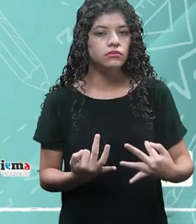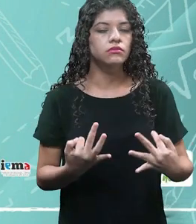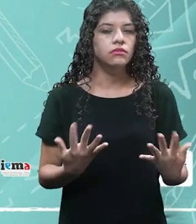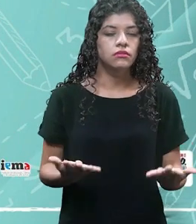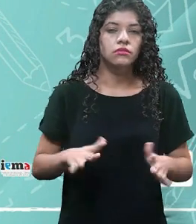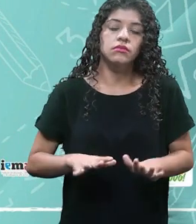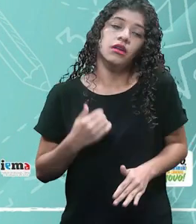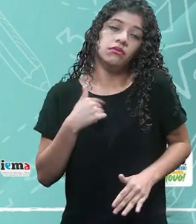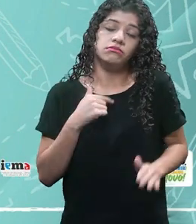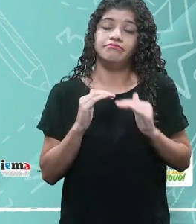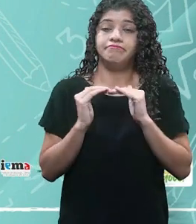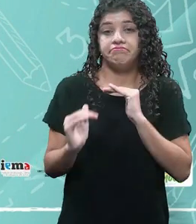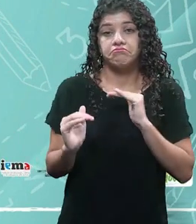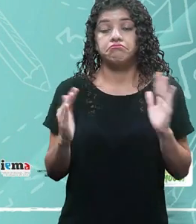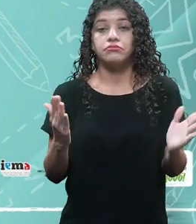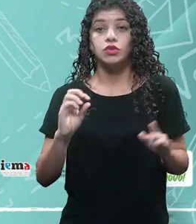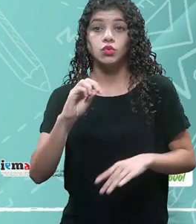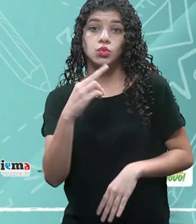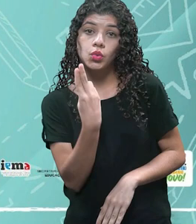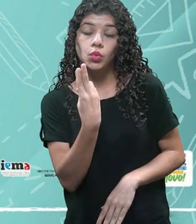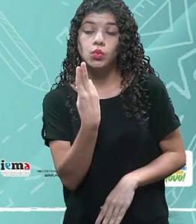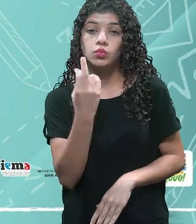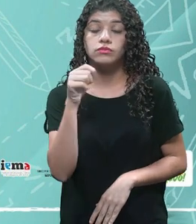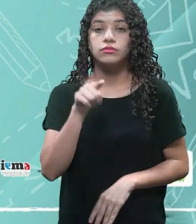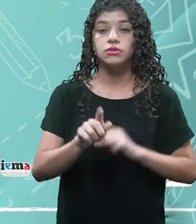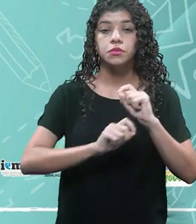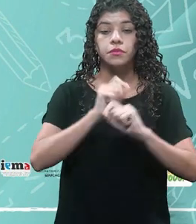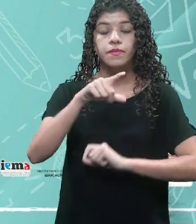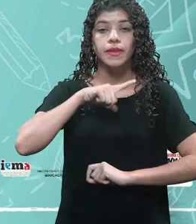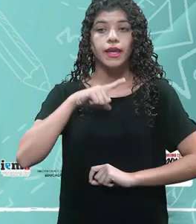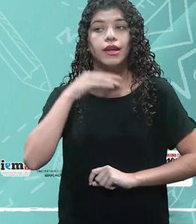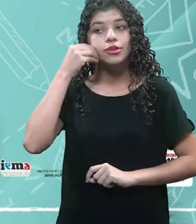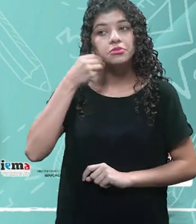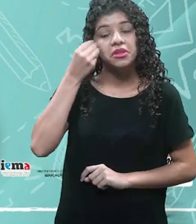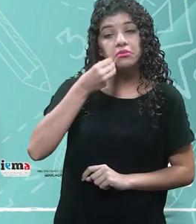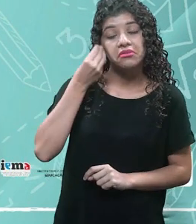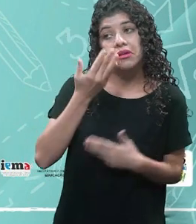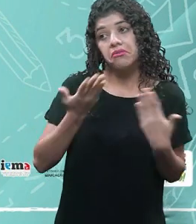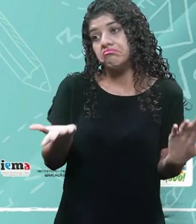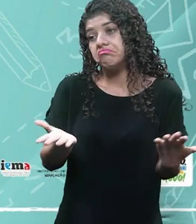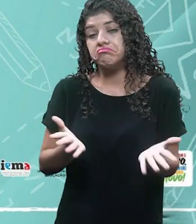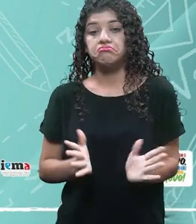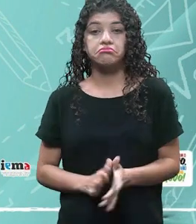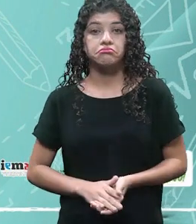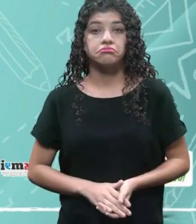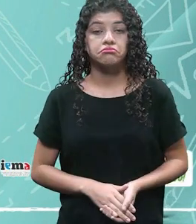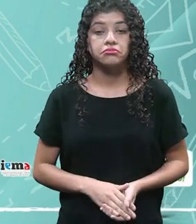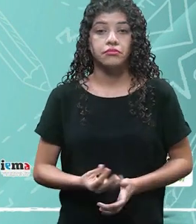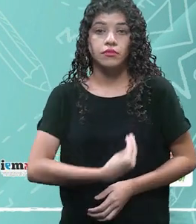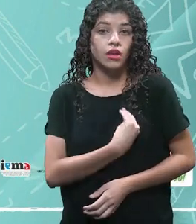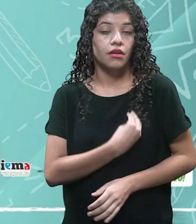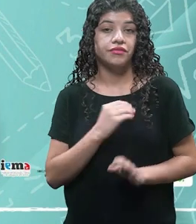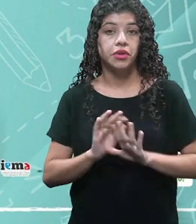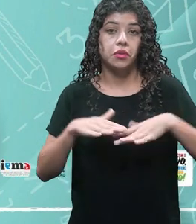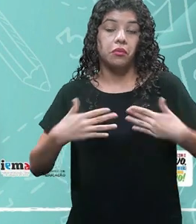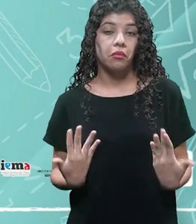assim assim assim assado então não concordo ou você talvez tenha experimentado isso na sua própria